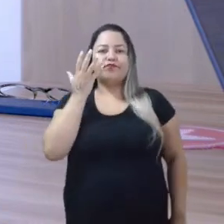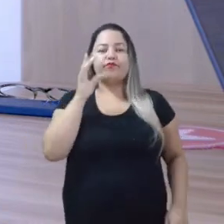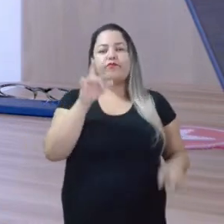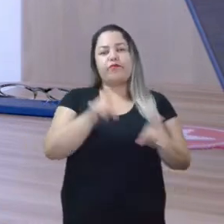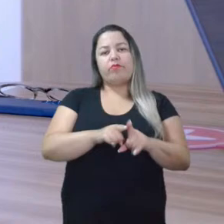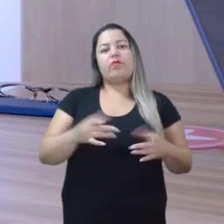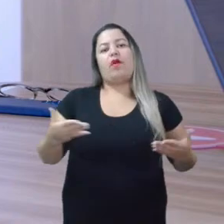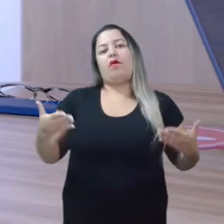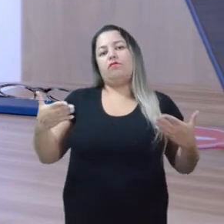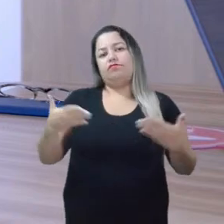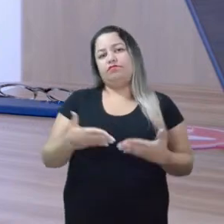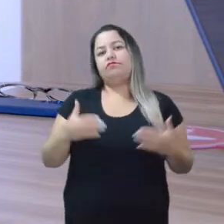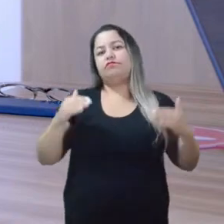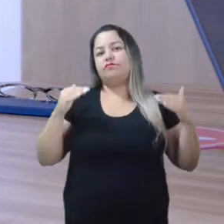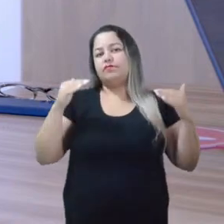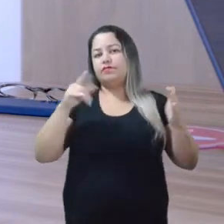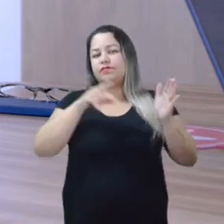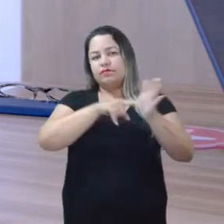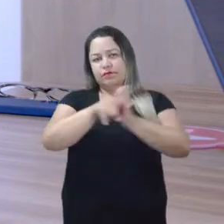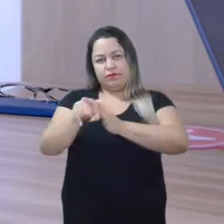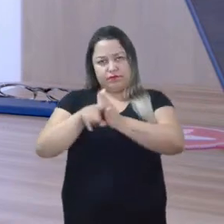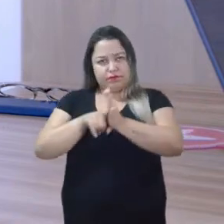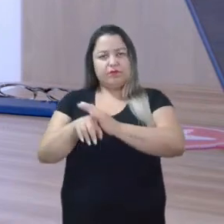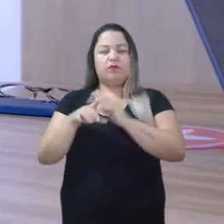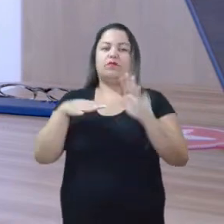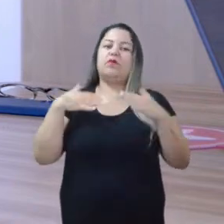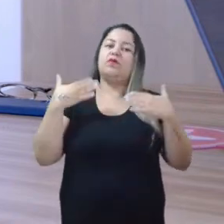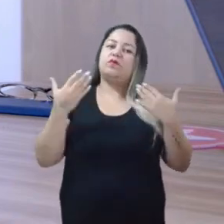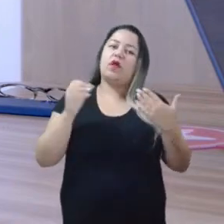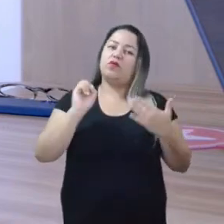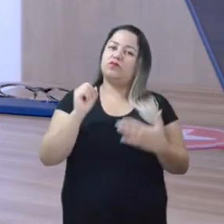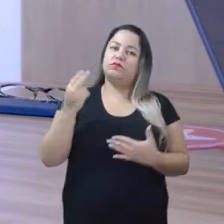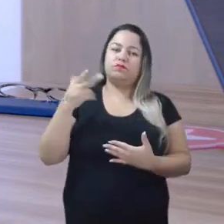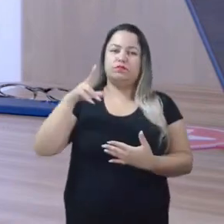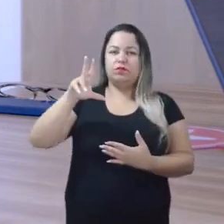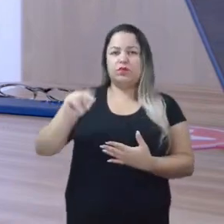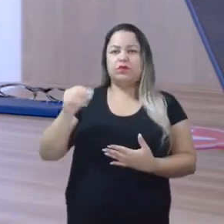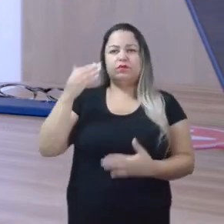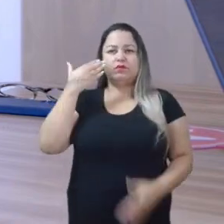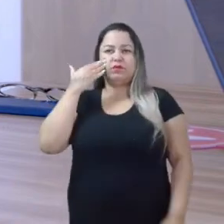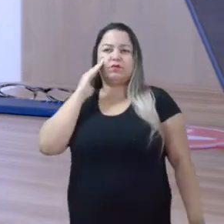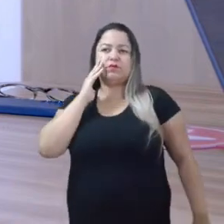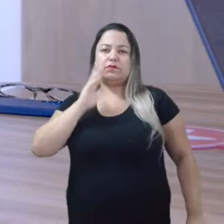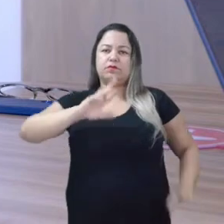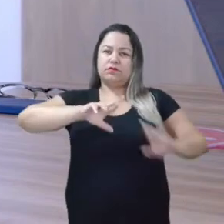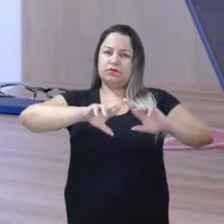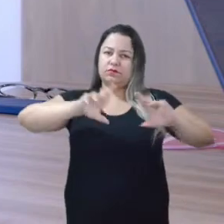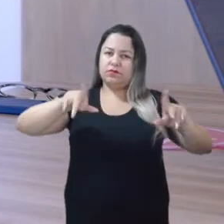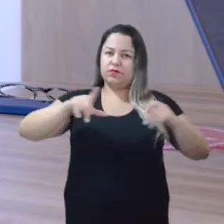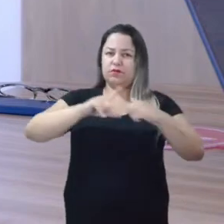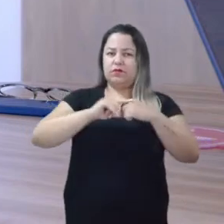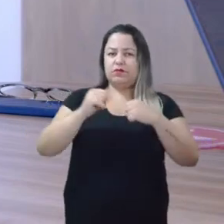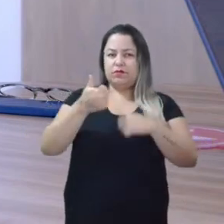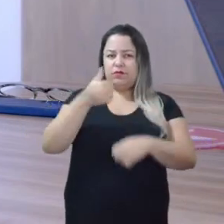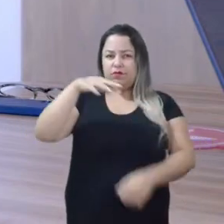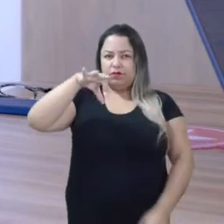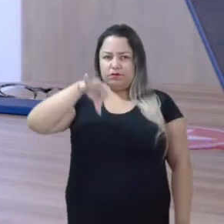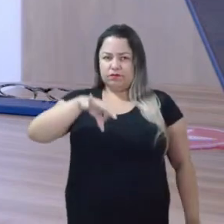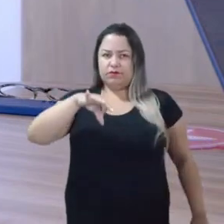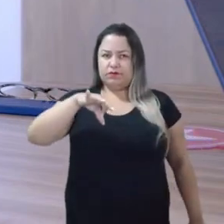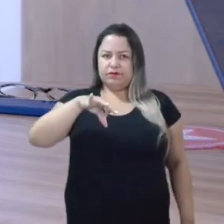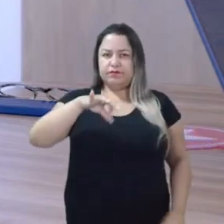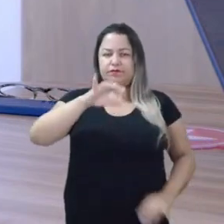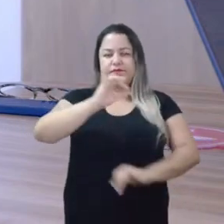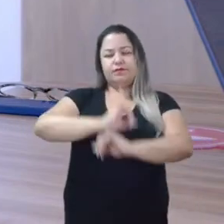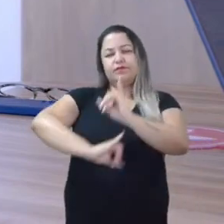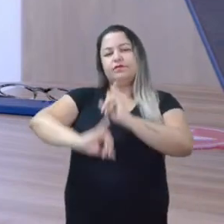vai analisar se é o caso ou não de dar uma interpretação diferente para esse artigo 19 do Marco Civil da Internet, para que possa sim